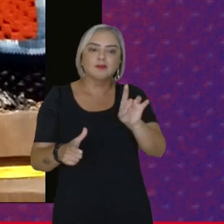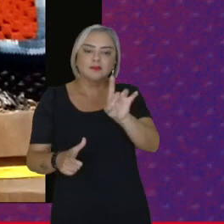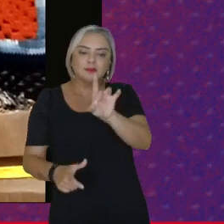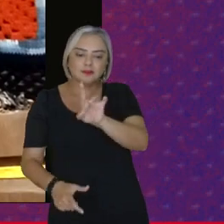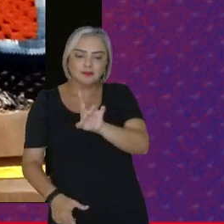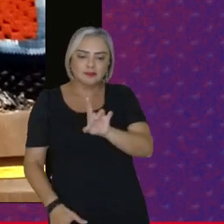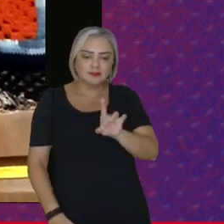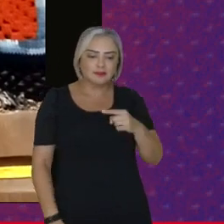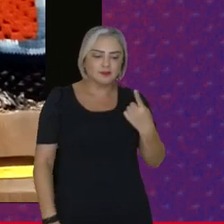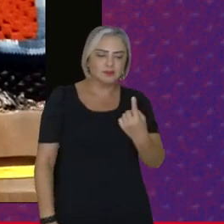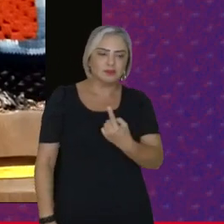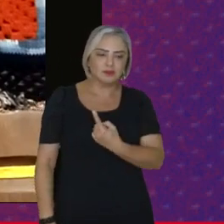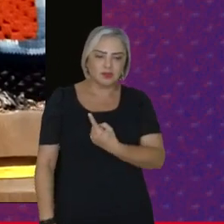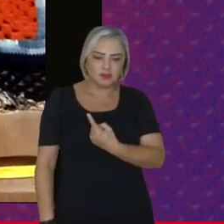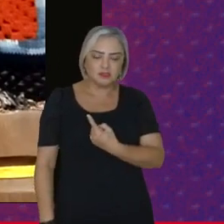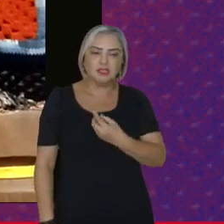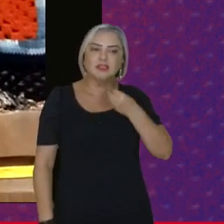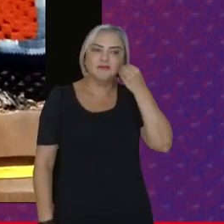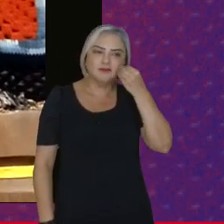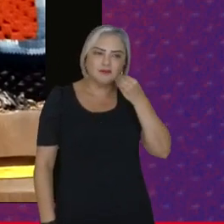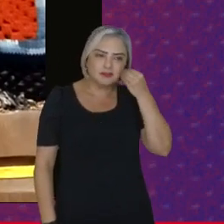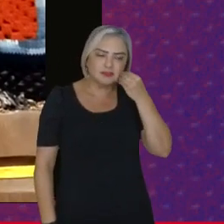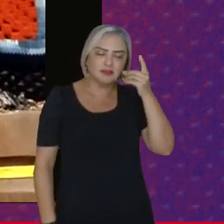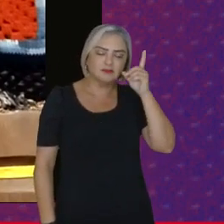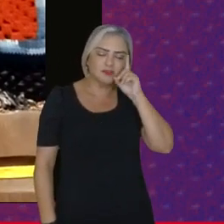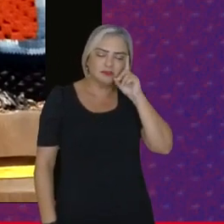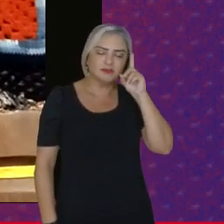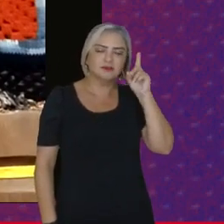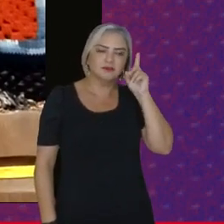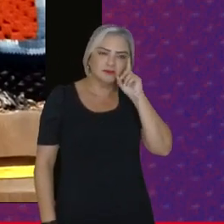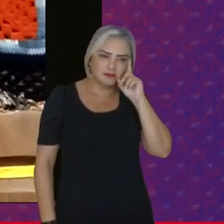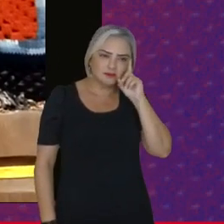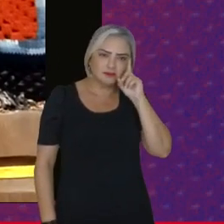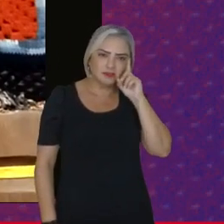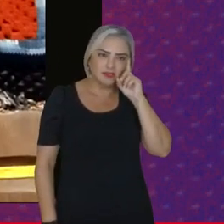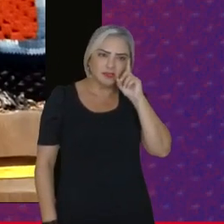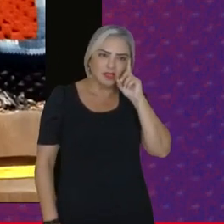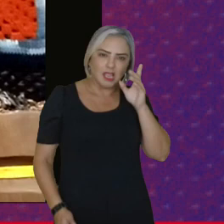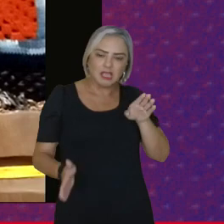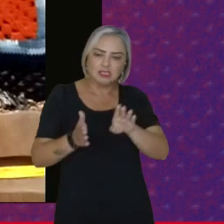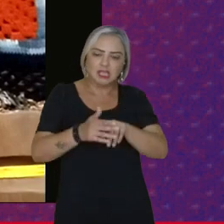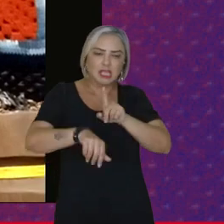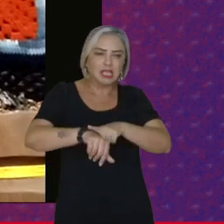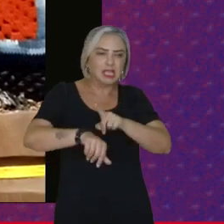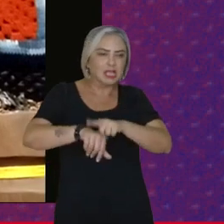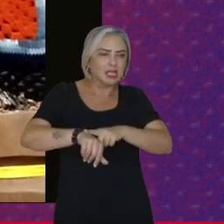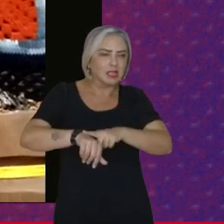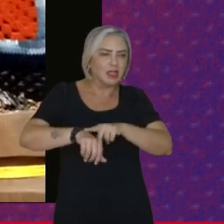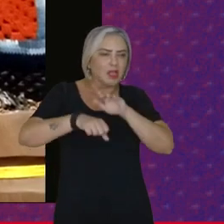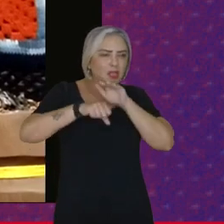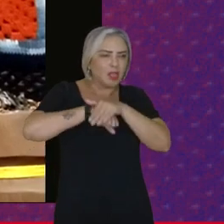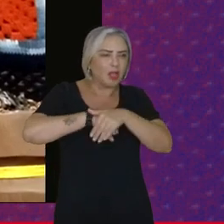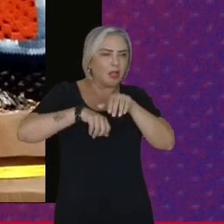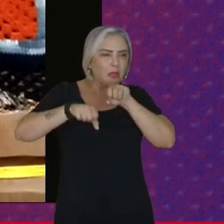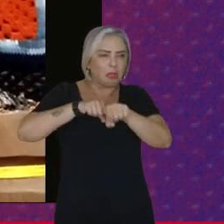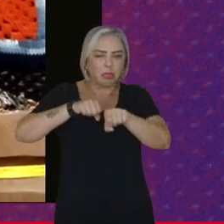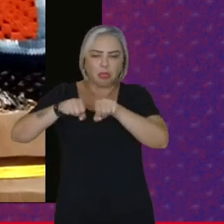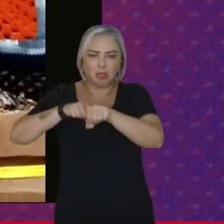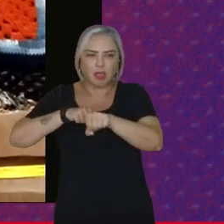nós que estamos ali no dia a dia, chegando 11 horas da noite e sendo assassinado,